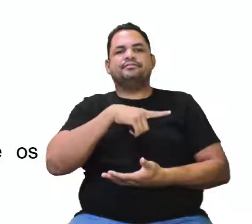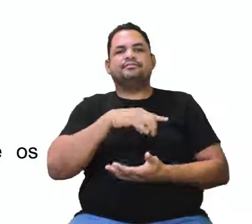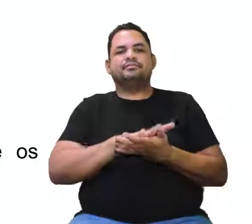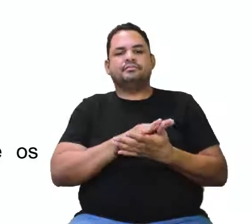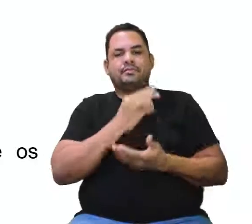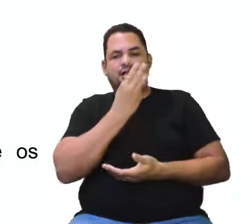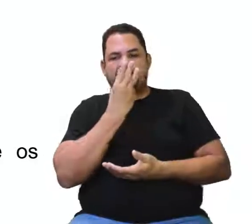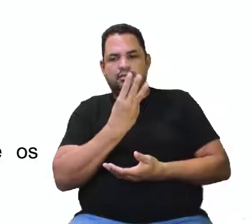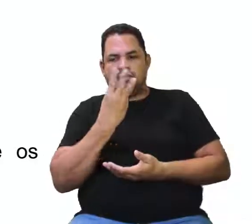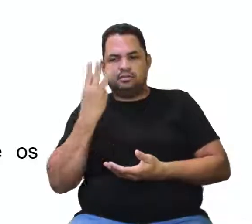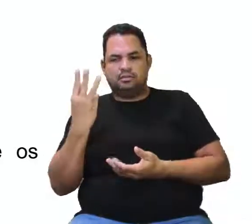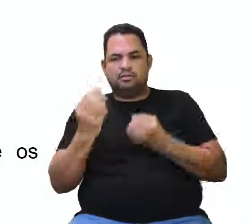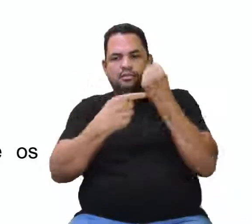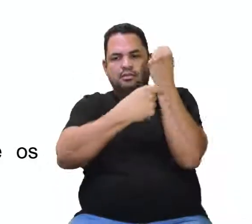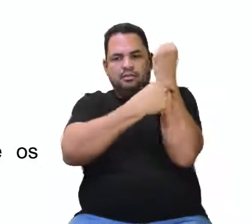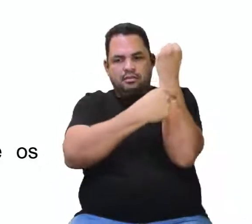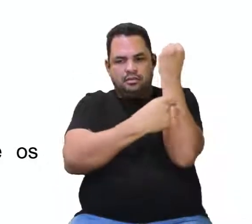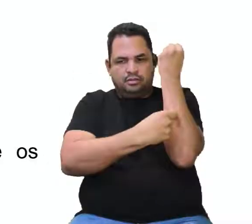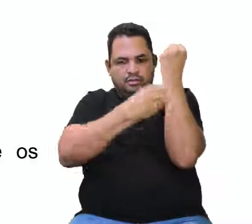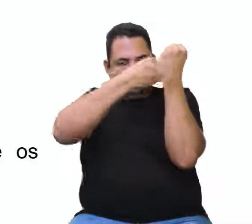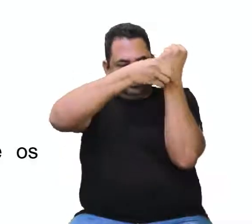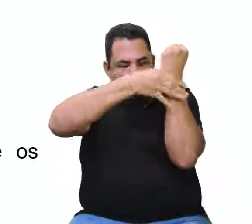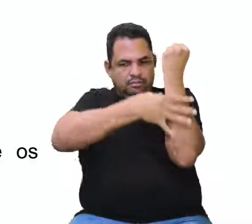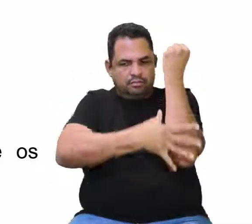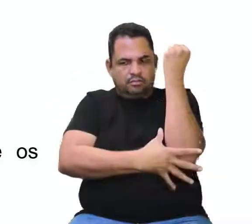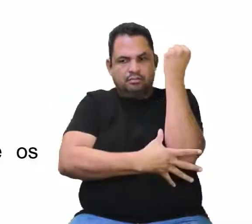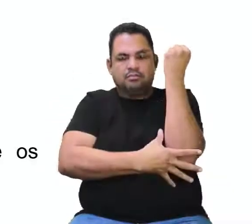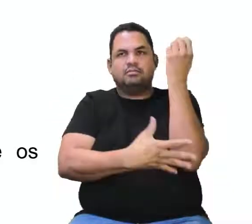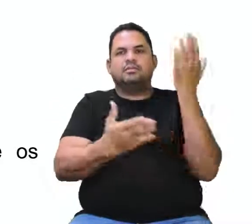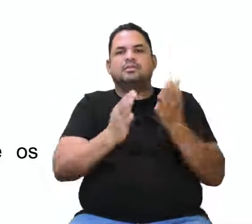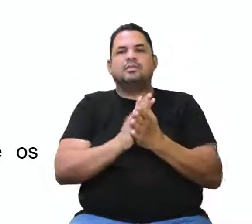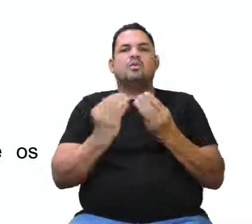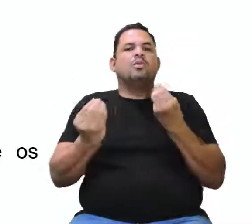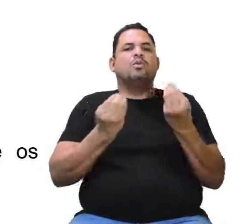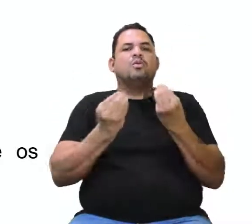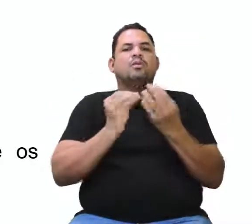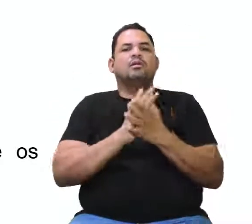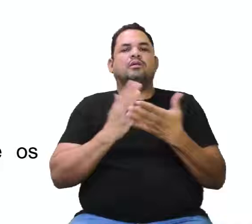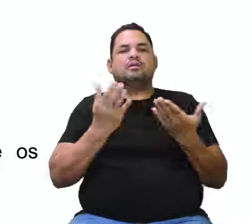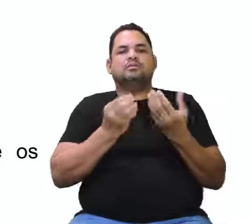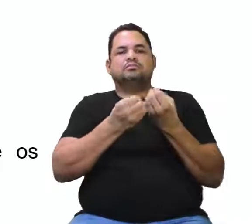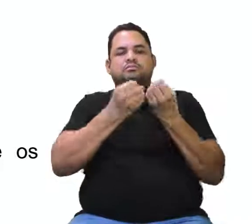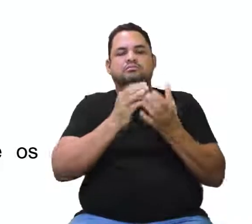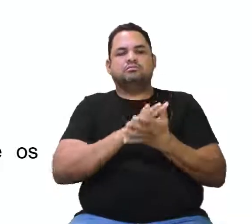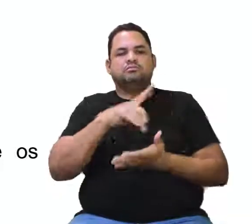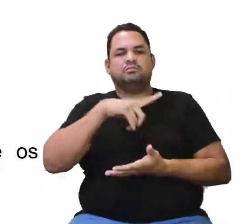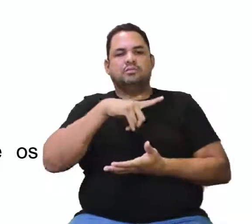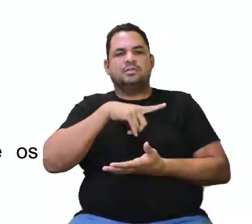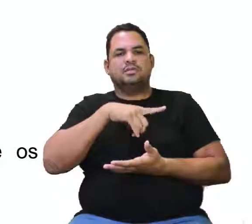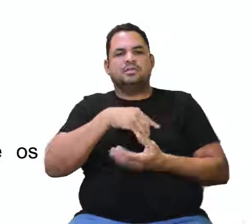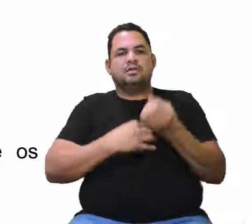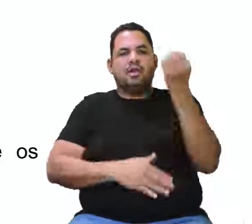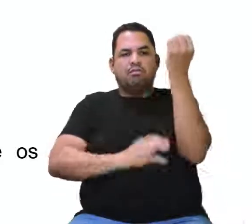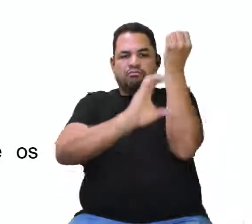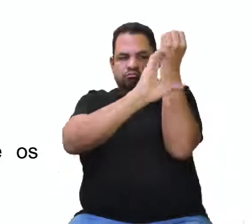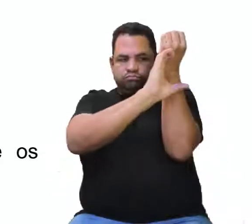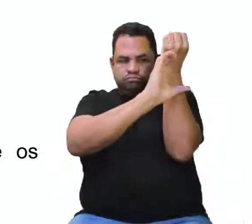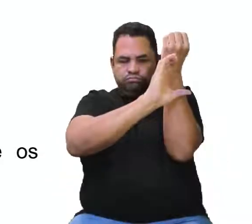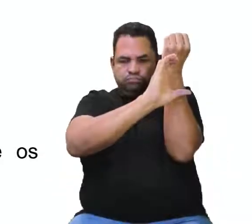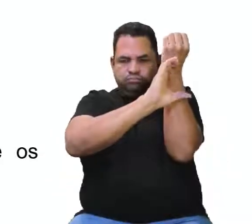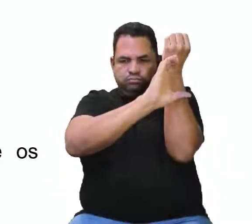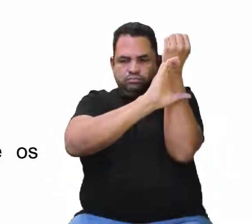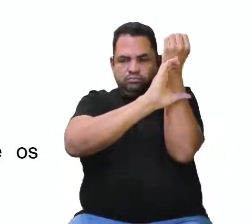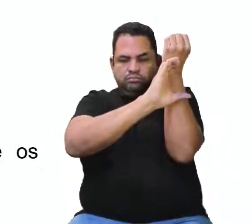as 33 vértebras distribuídas aqui. Como que seria essa distribuição? Nós temos a região